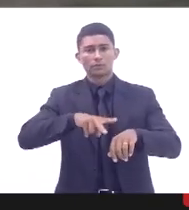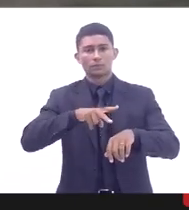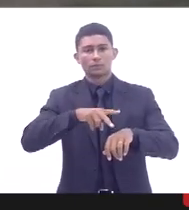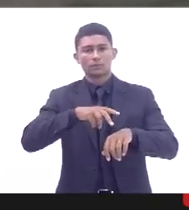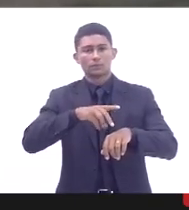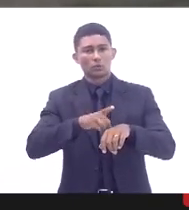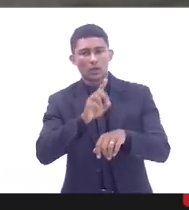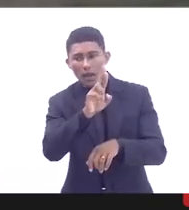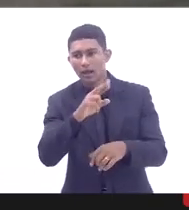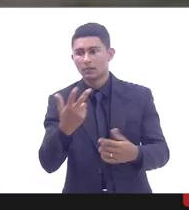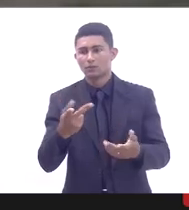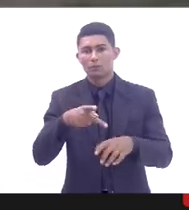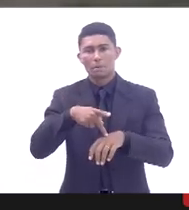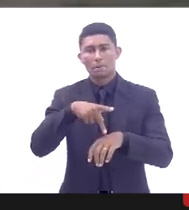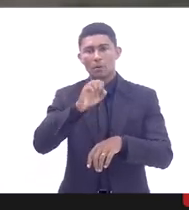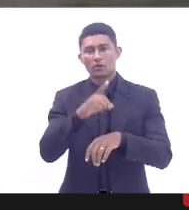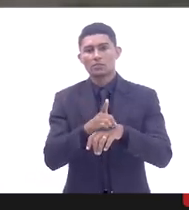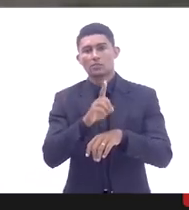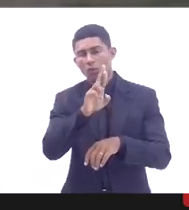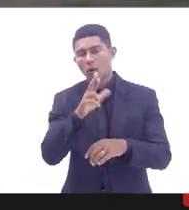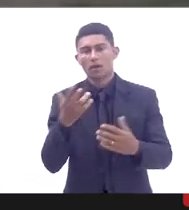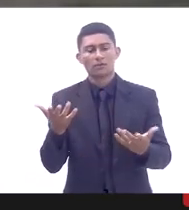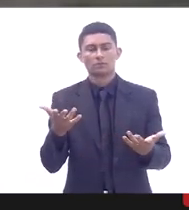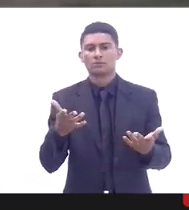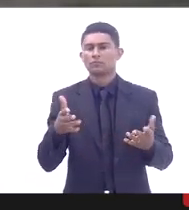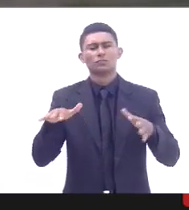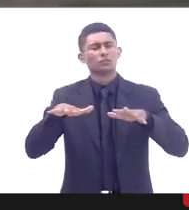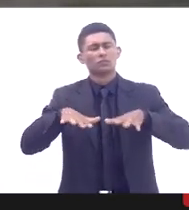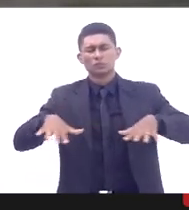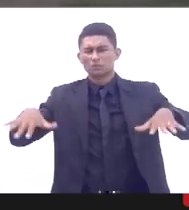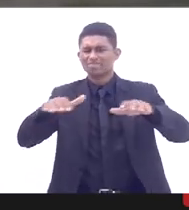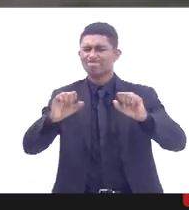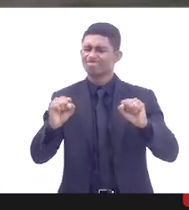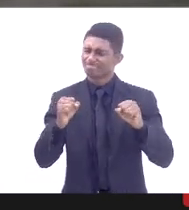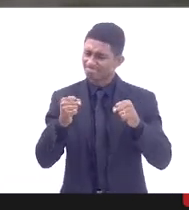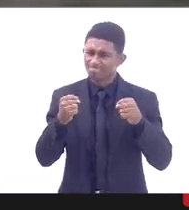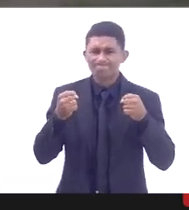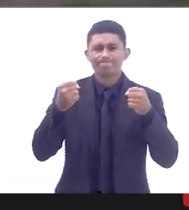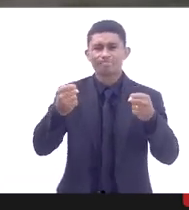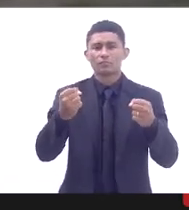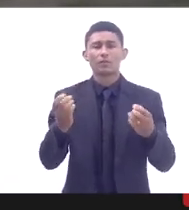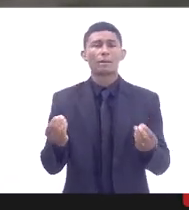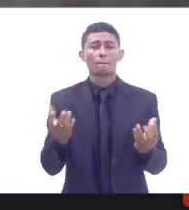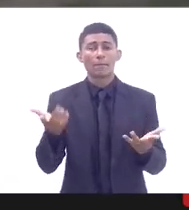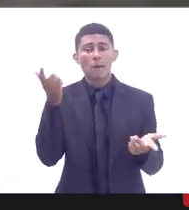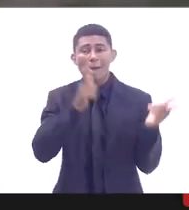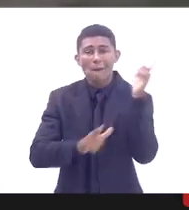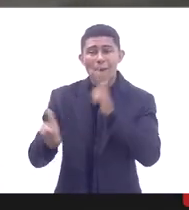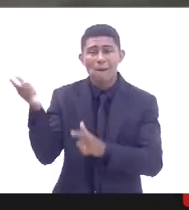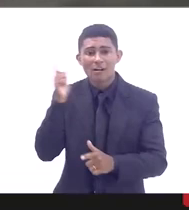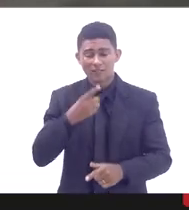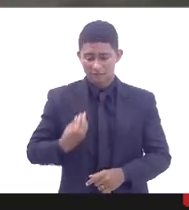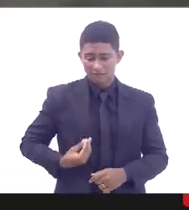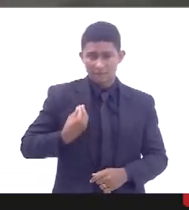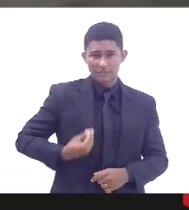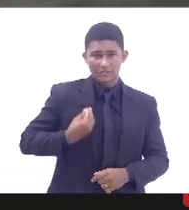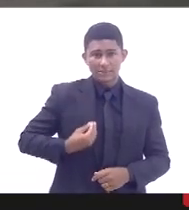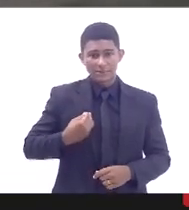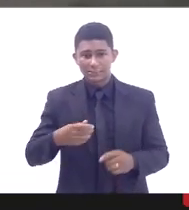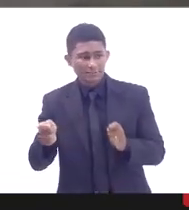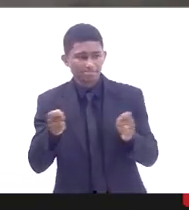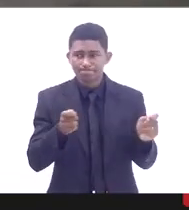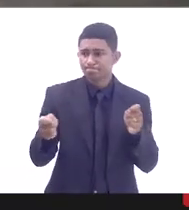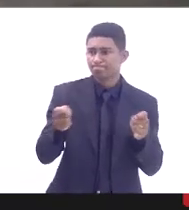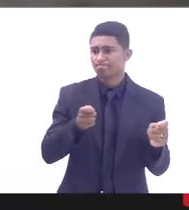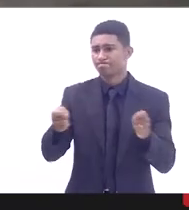do doutorado e do pós-doc da with que fazem um esforço absurdo para conseguir se sustentar numa cidade